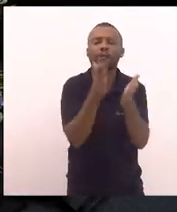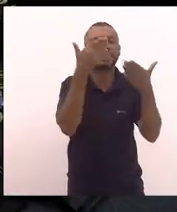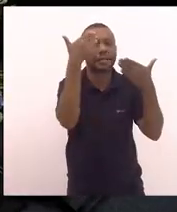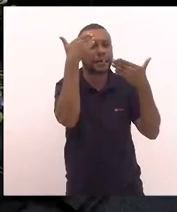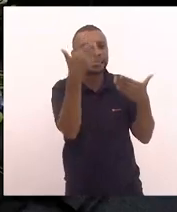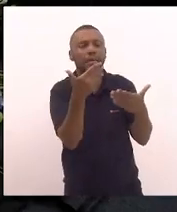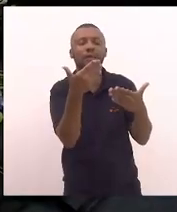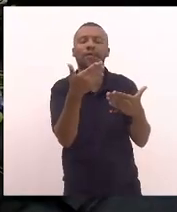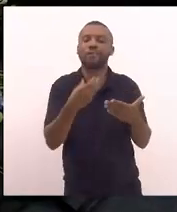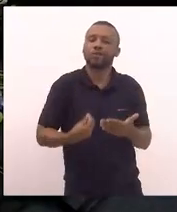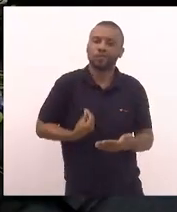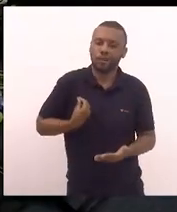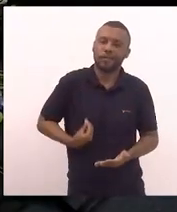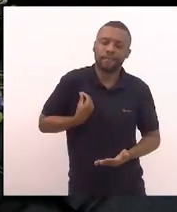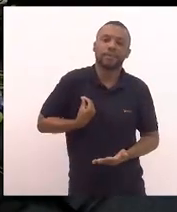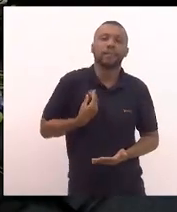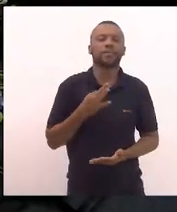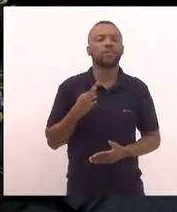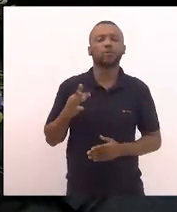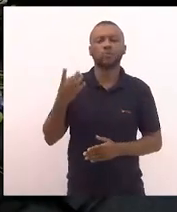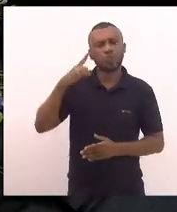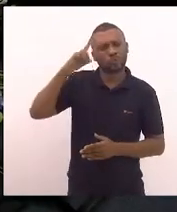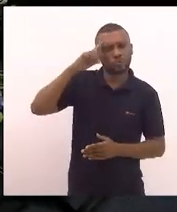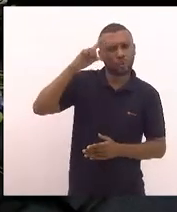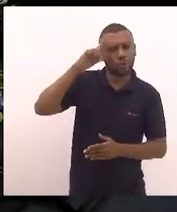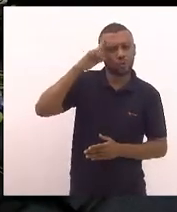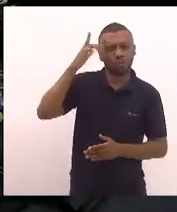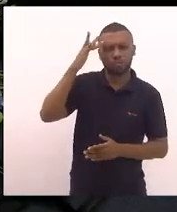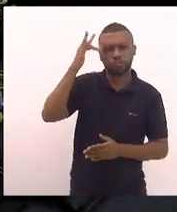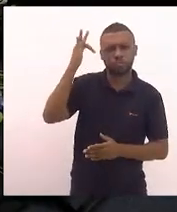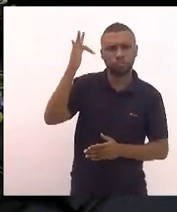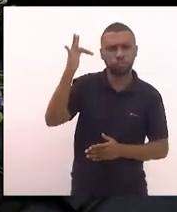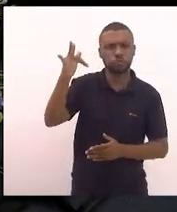agradecer por sua vida todos os dias.